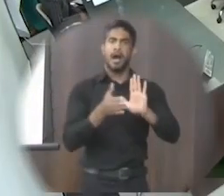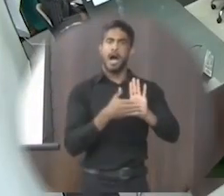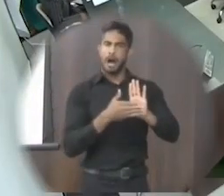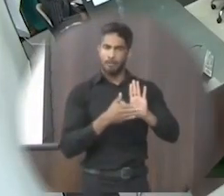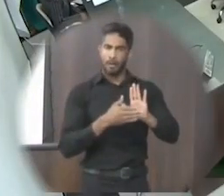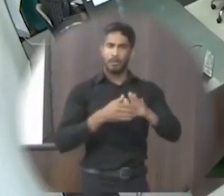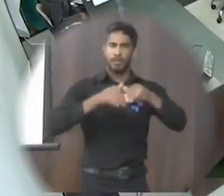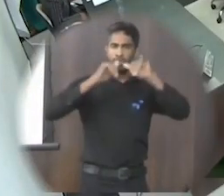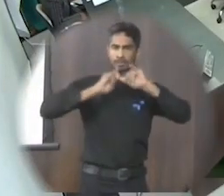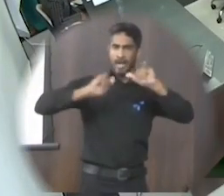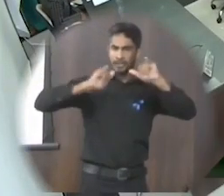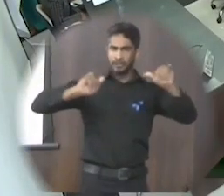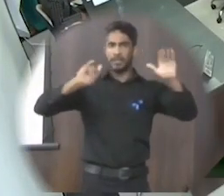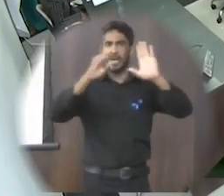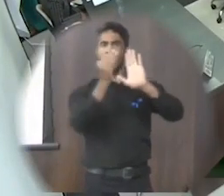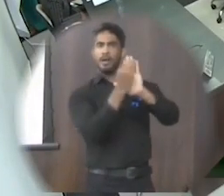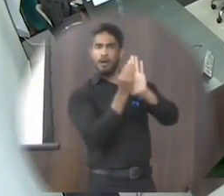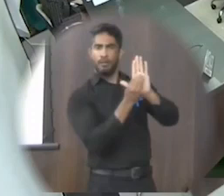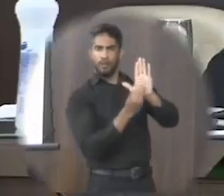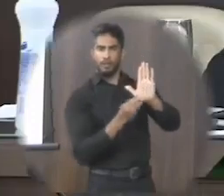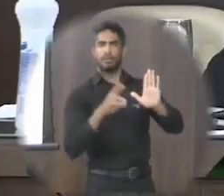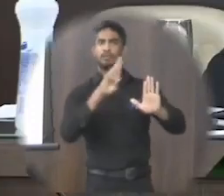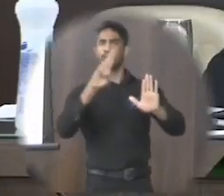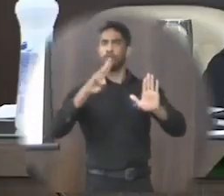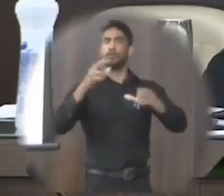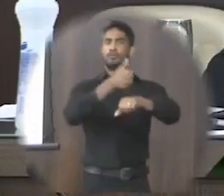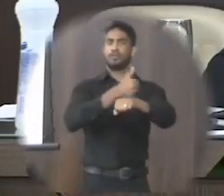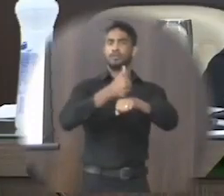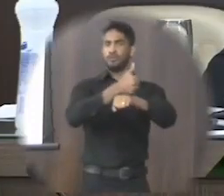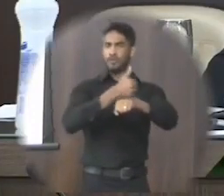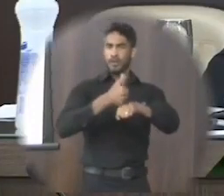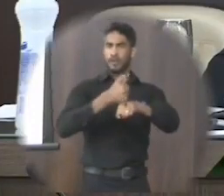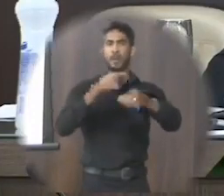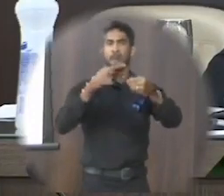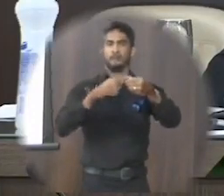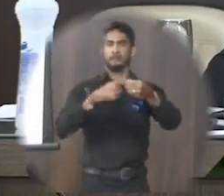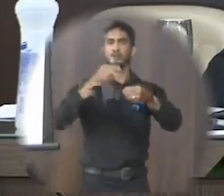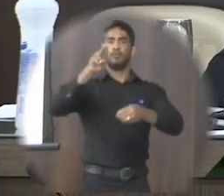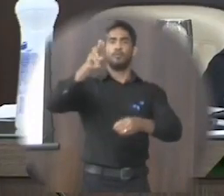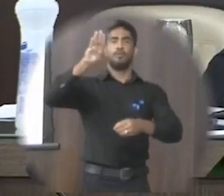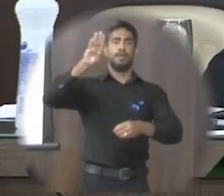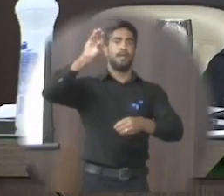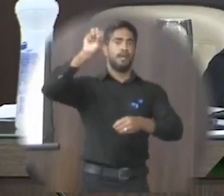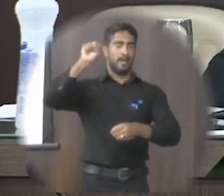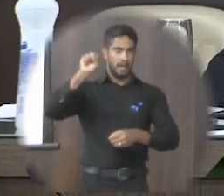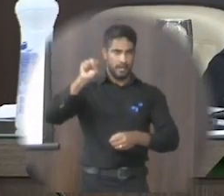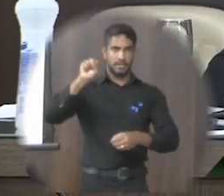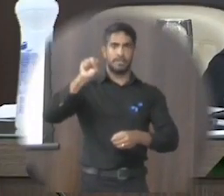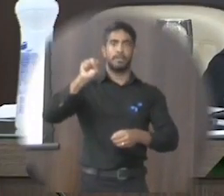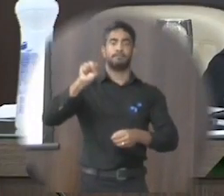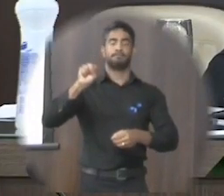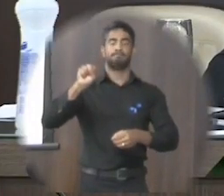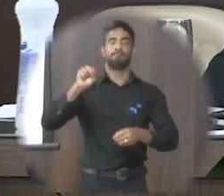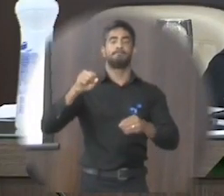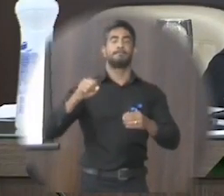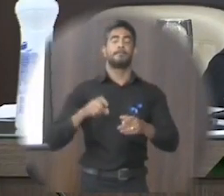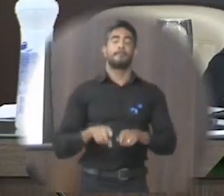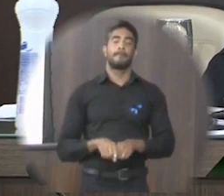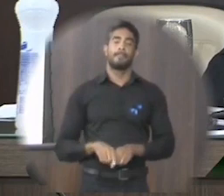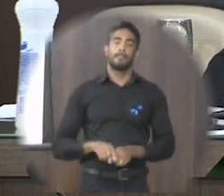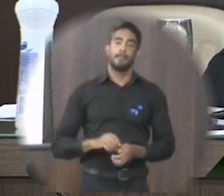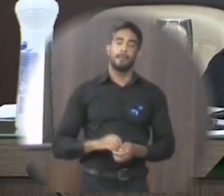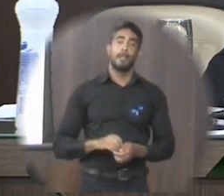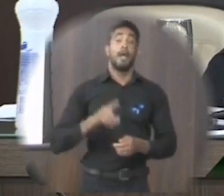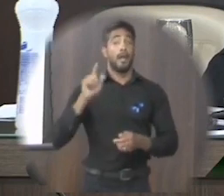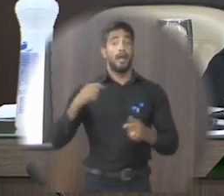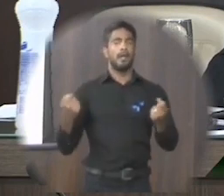sobre divulgação do cronograma com nomes dos profissionais atendentes das unidades básicas de saúde do município de Janaúba e da outras providências.